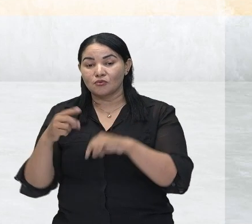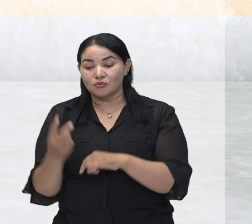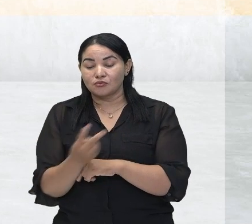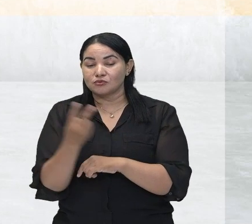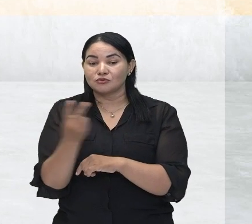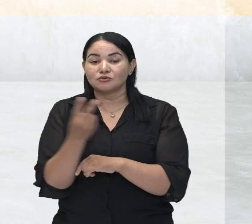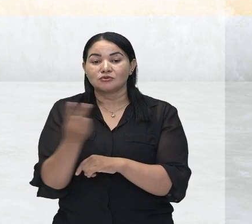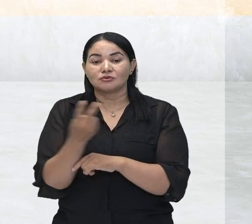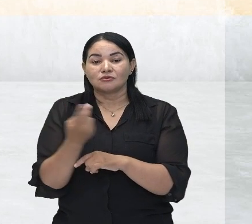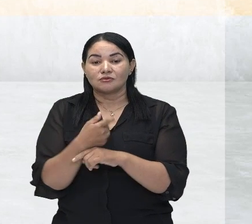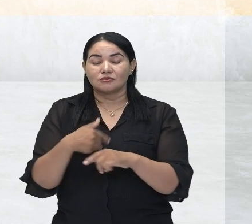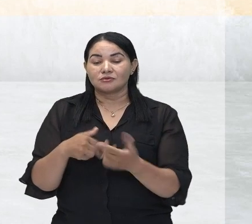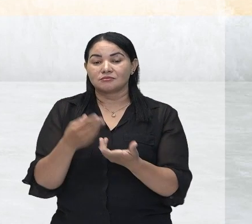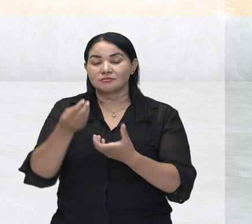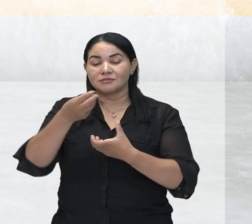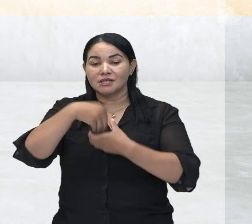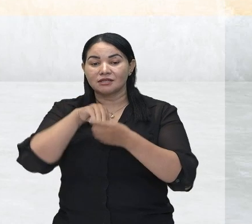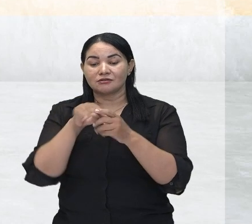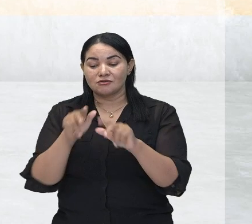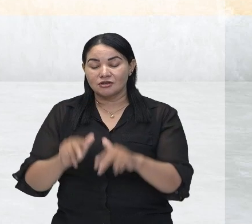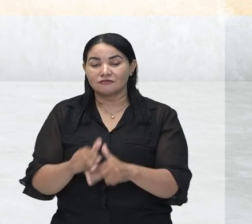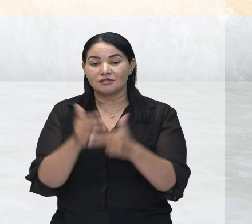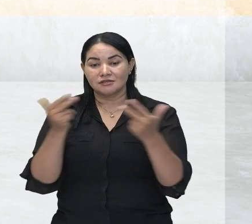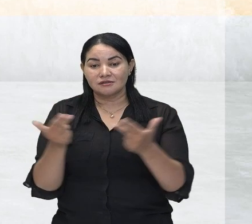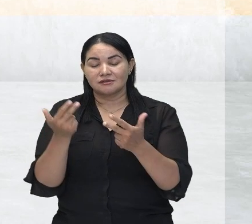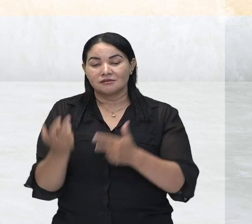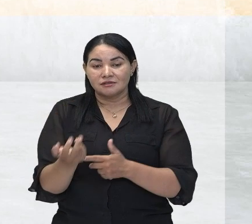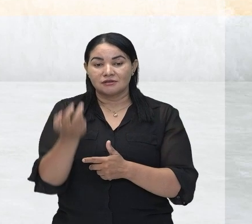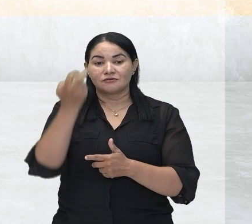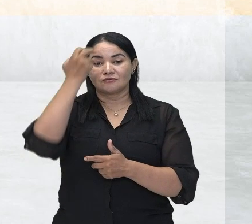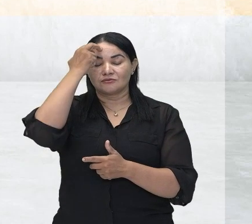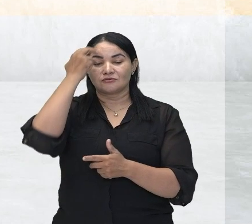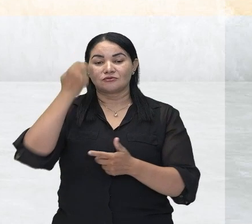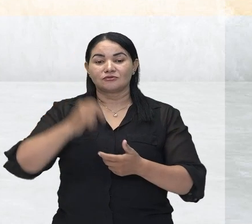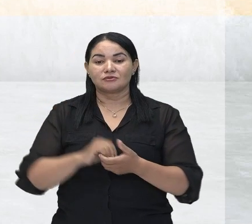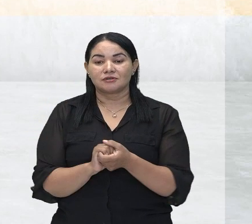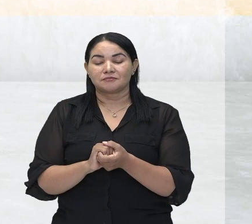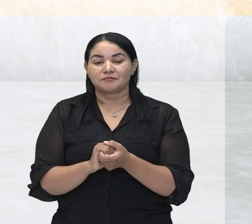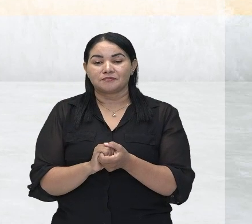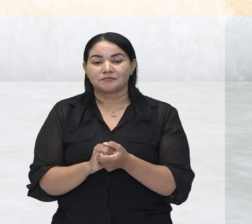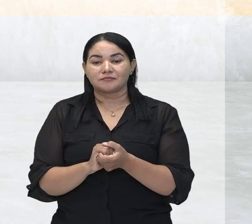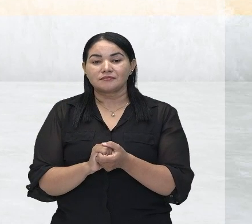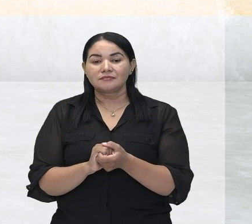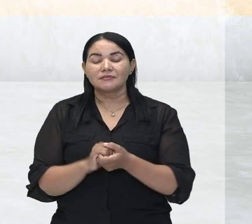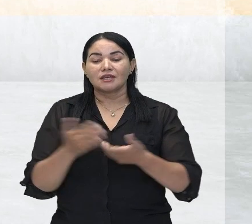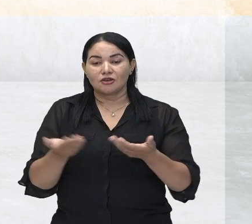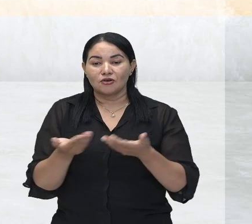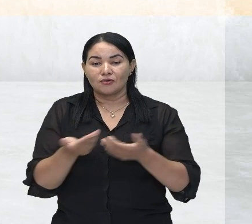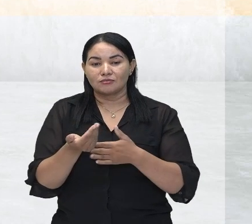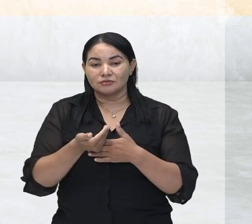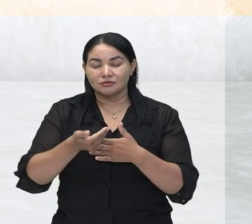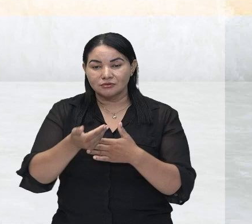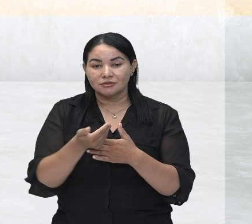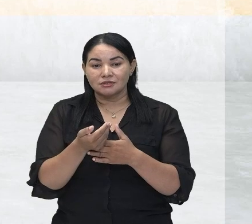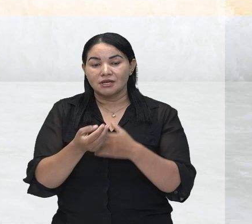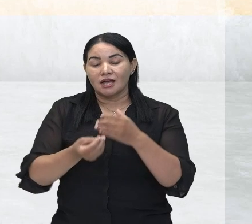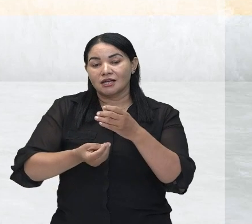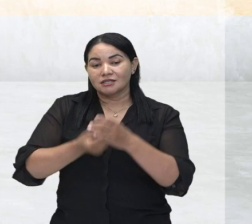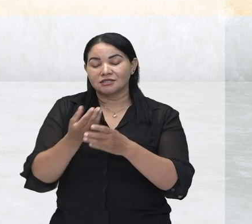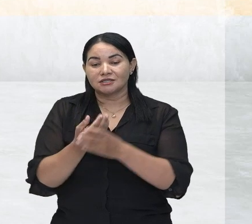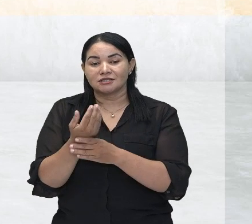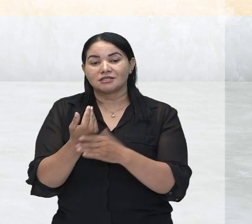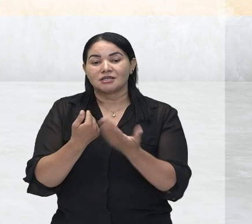dessa diversidade que é a cultura, nós vamos então moldando a nossa